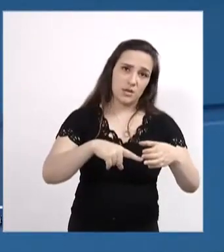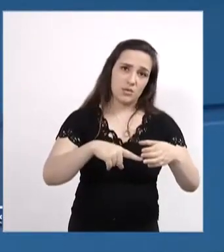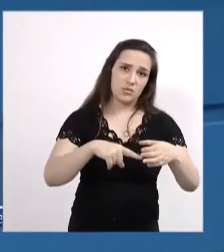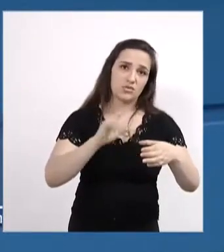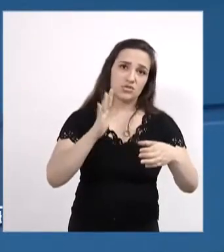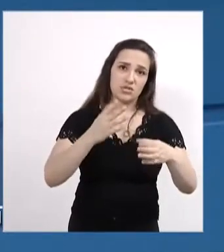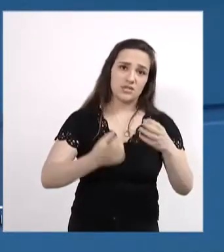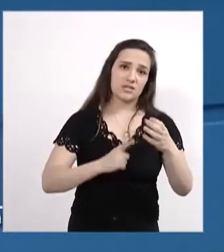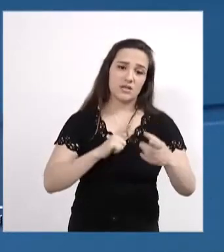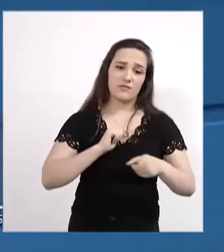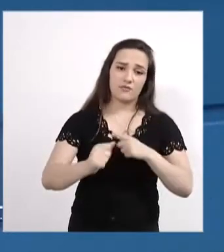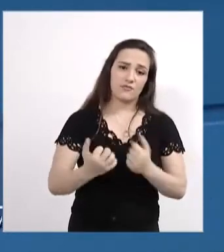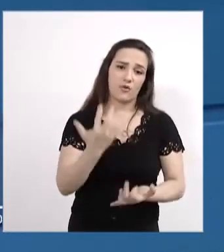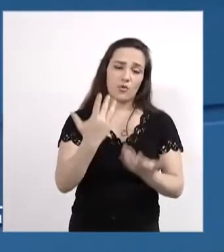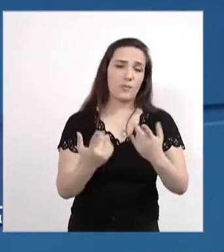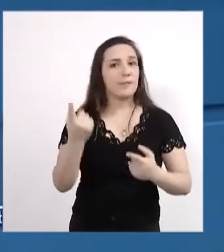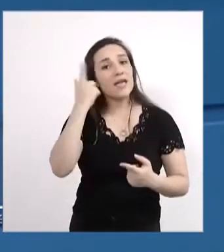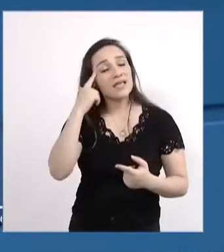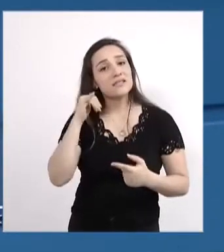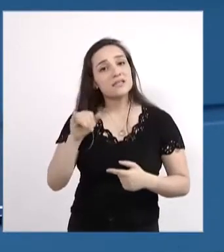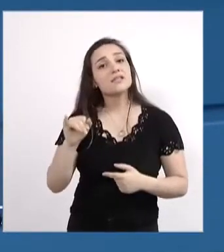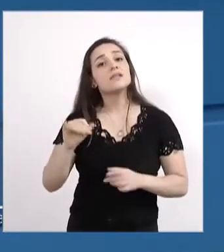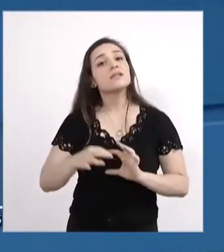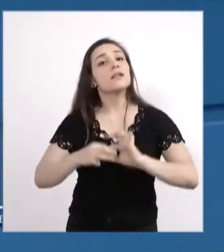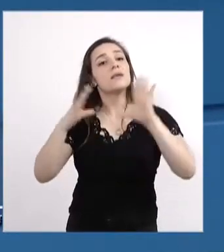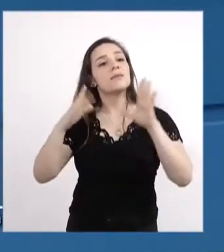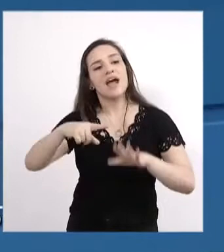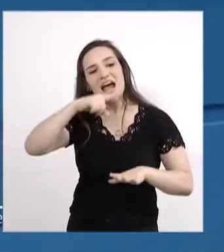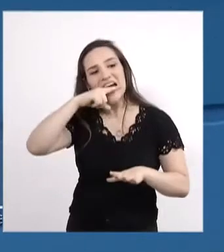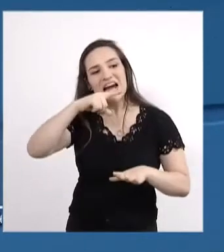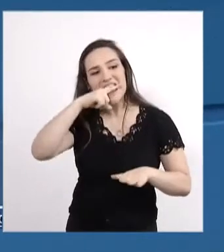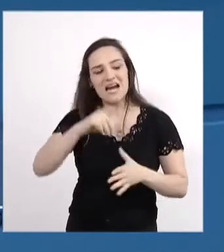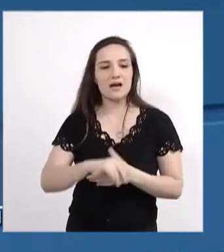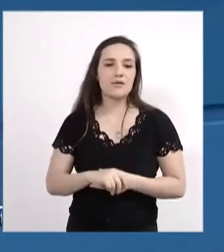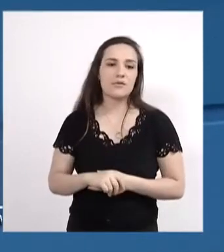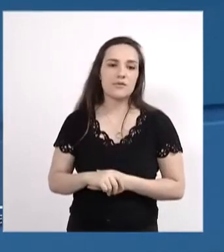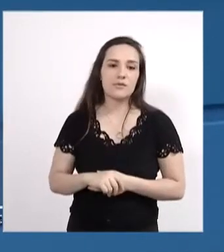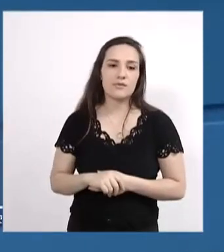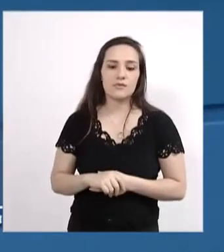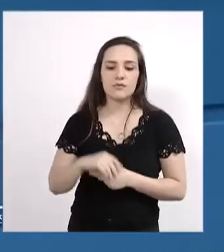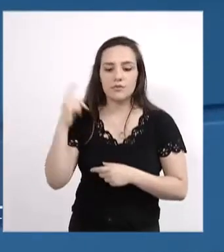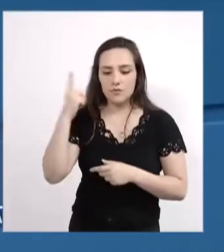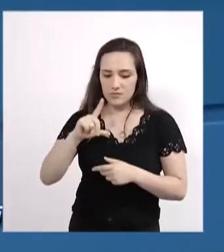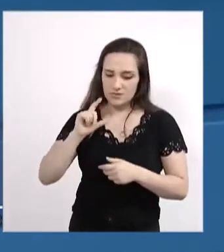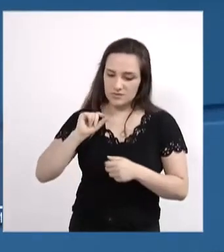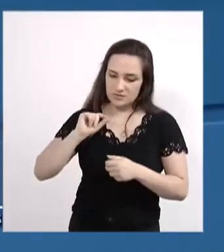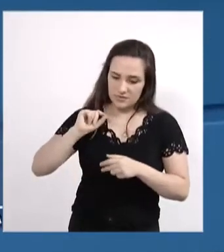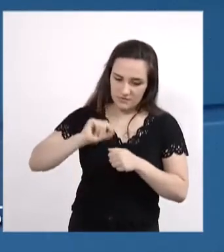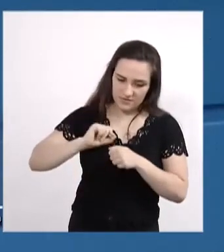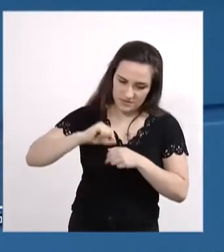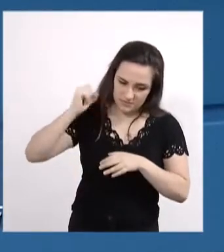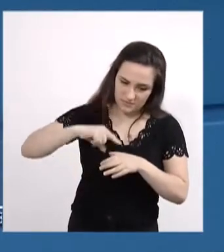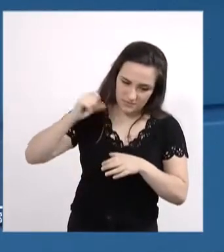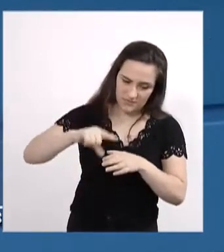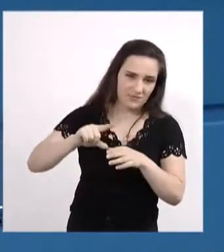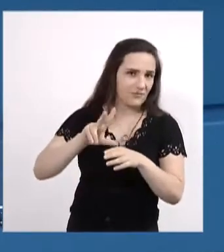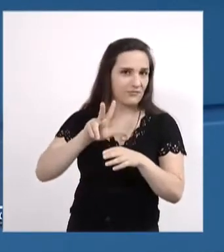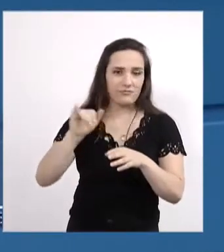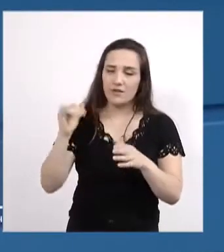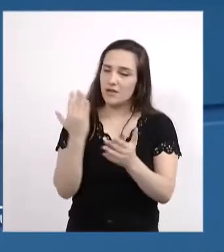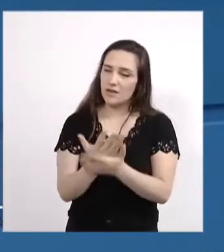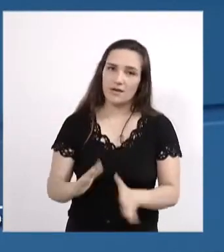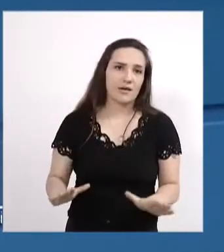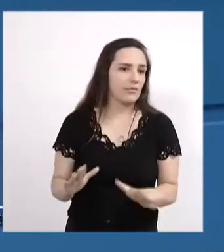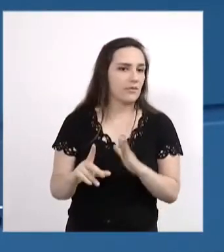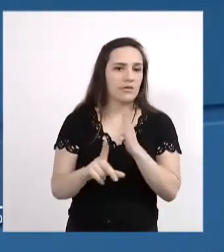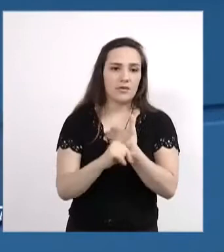Excelência imagina quando começar a desmatar, a gradear, a plantar, enfim, vai acabar com o Pantanal. Essa